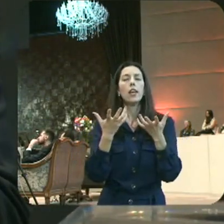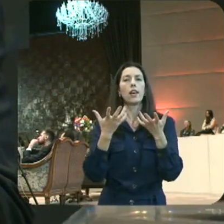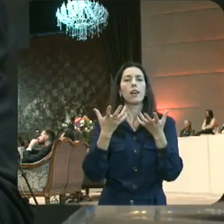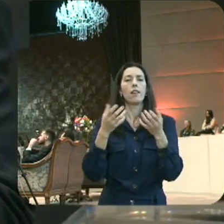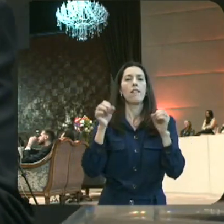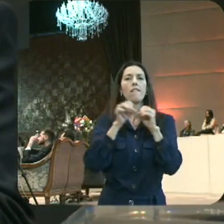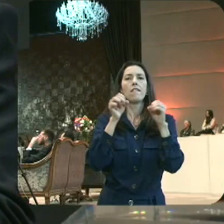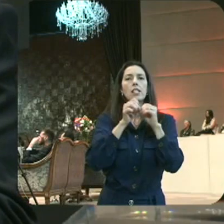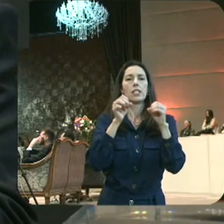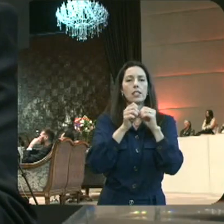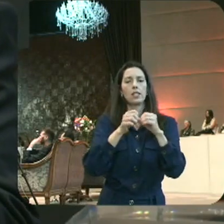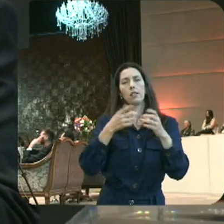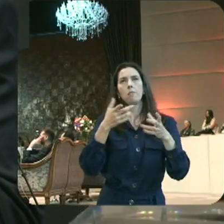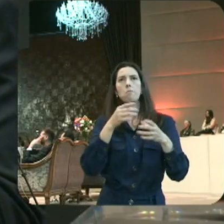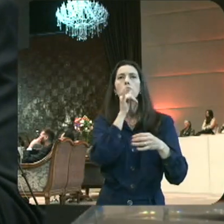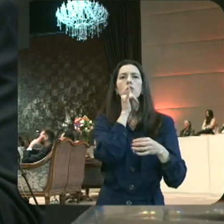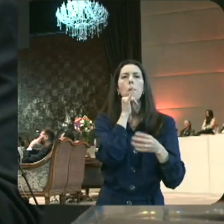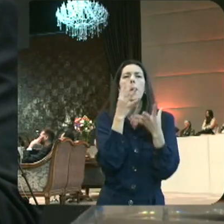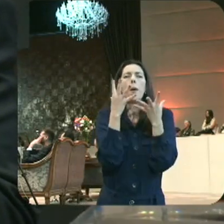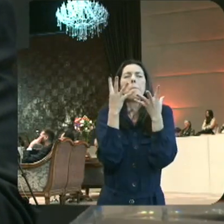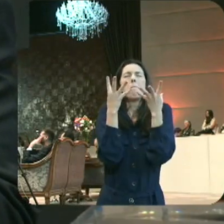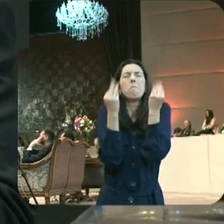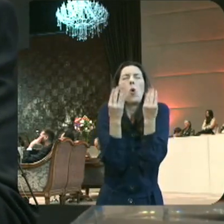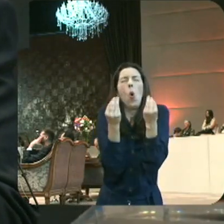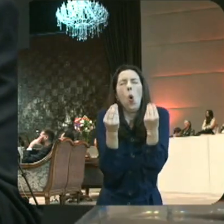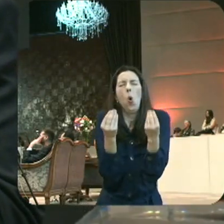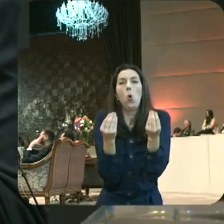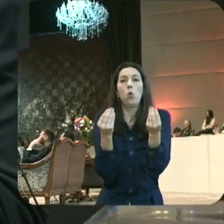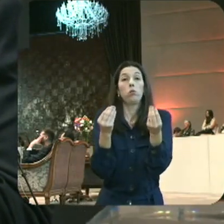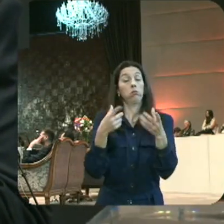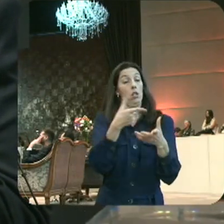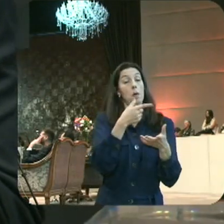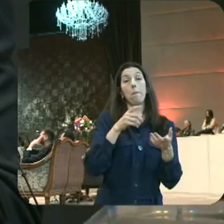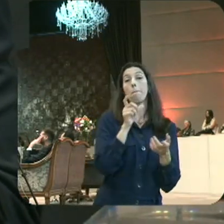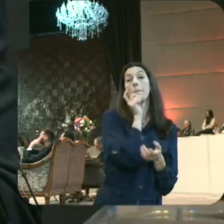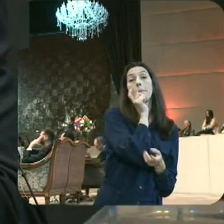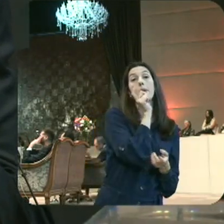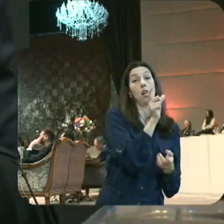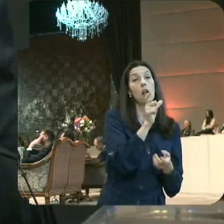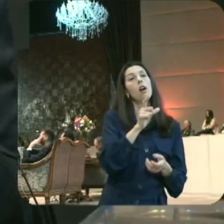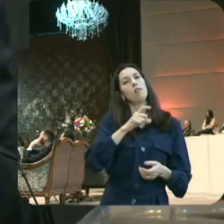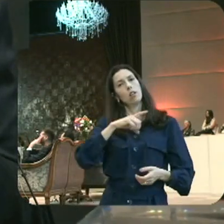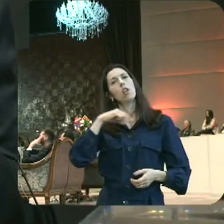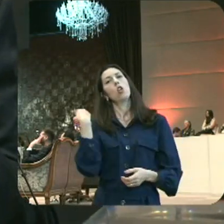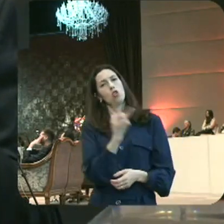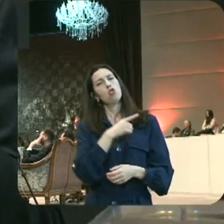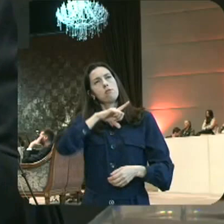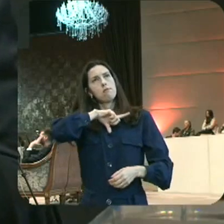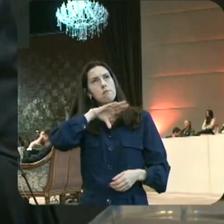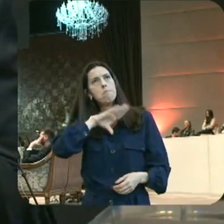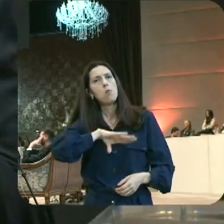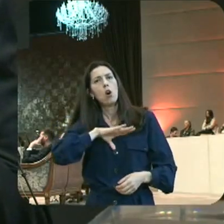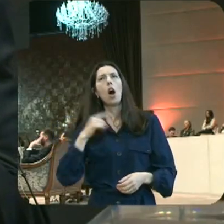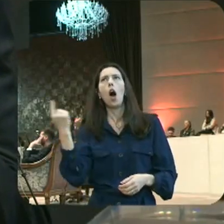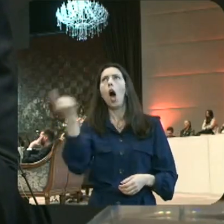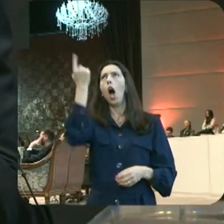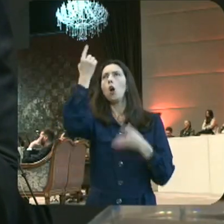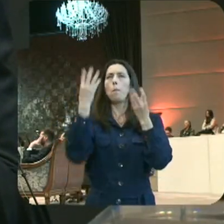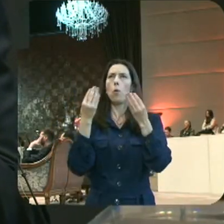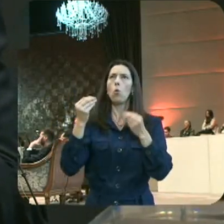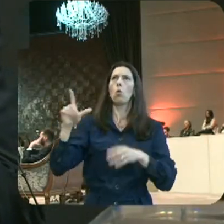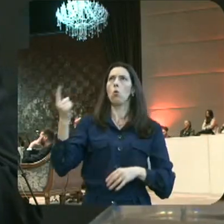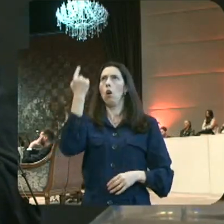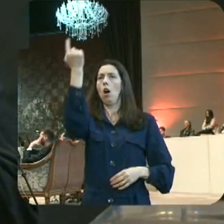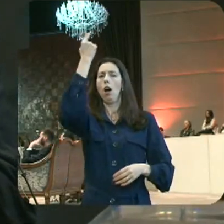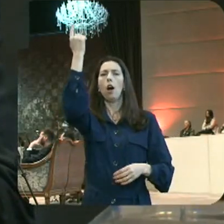não têm superlativos, não é? Na língua hebraica. No português a gente tem altíssimo, tá? O mais alto